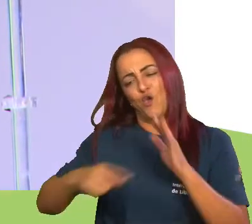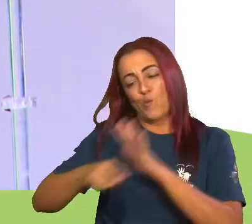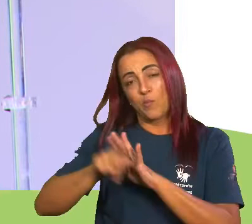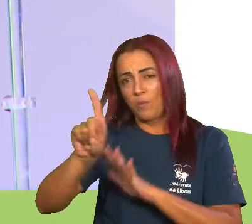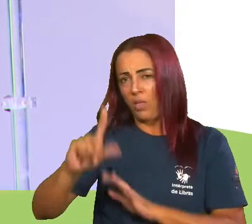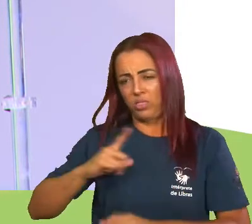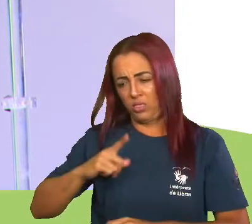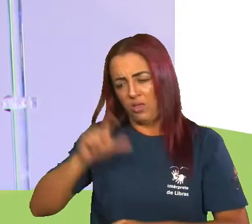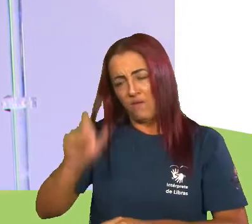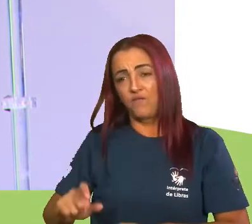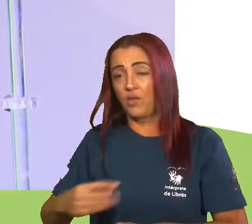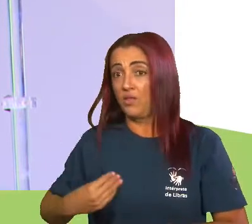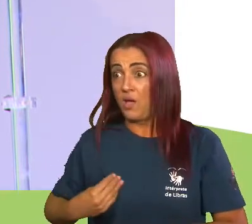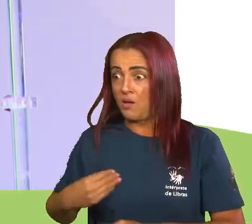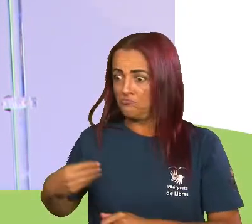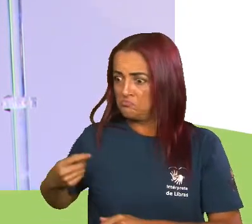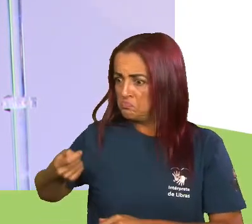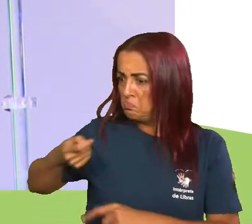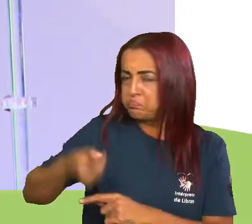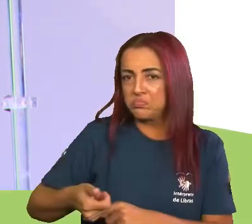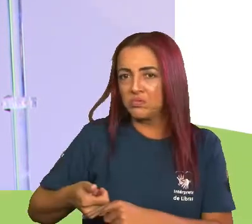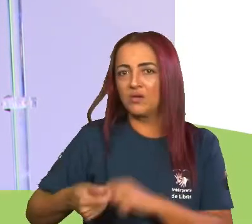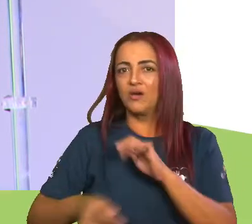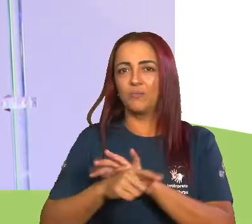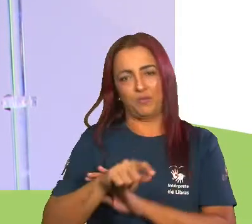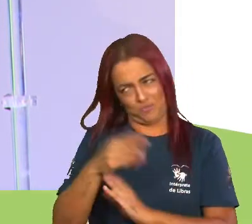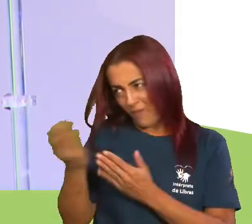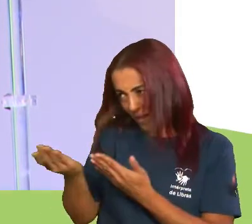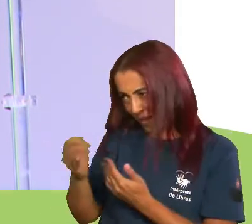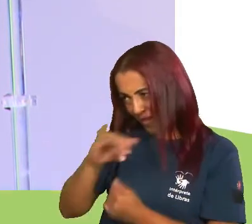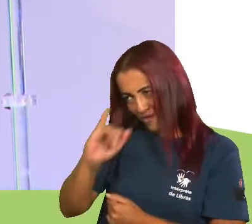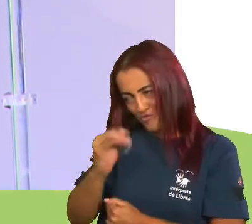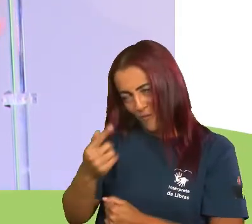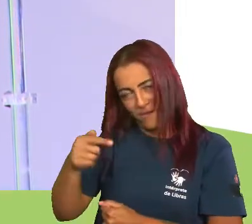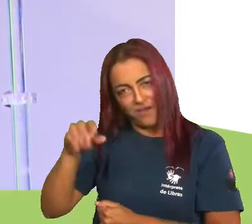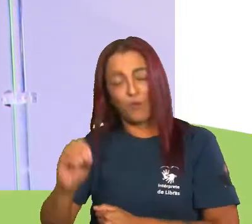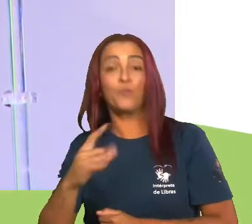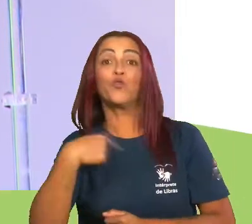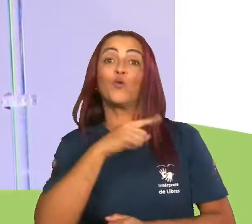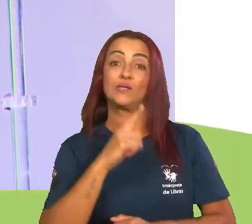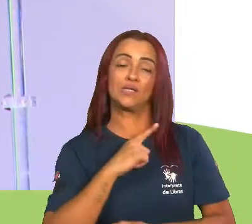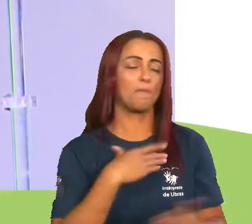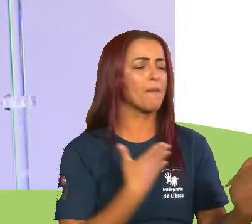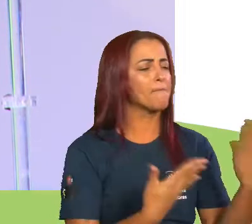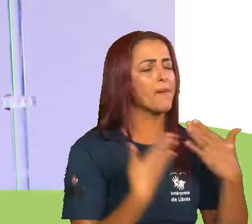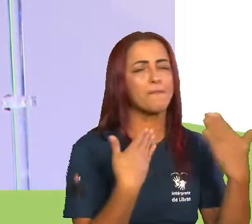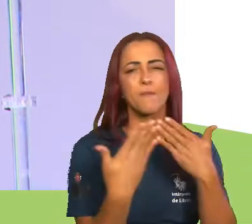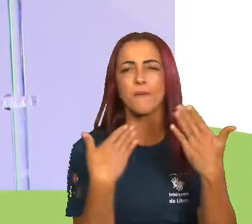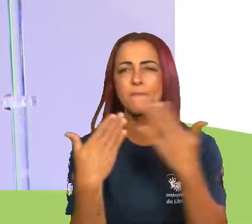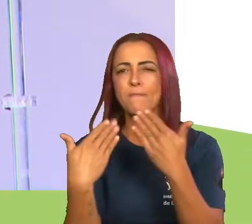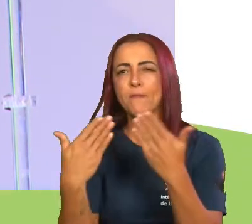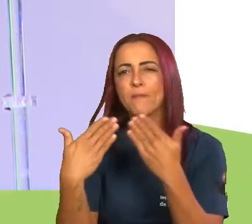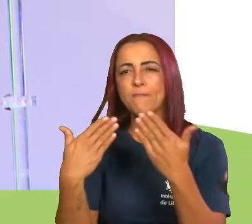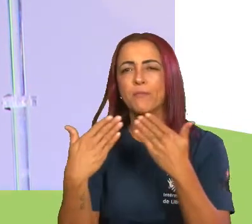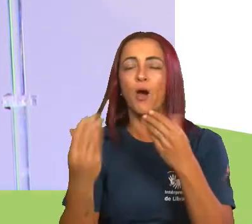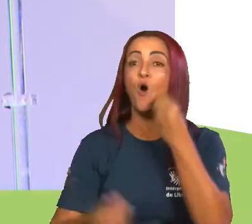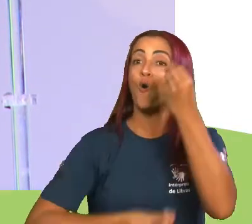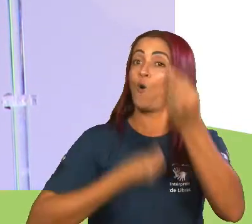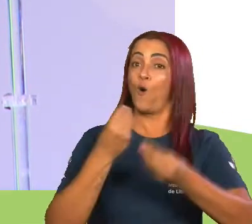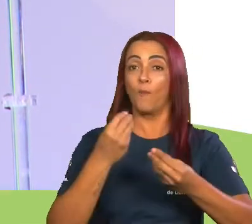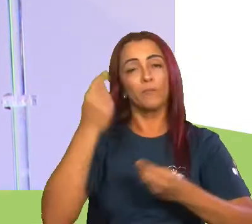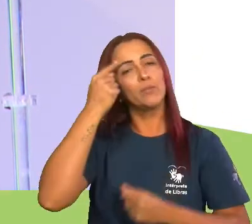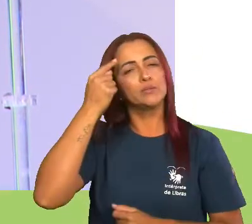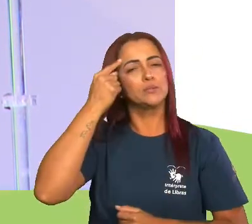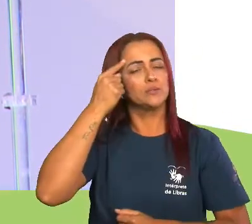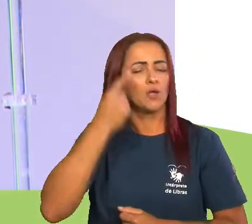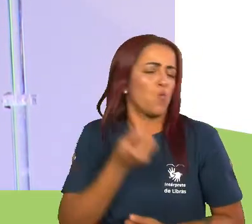isso acontecesse tão rapidamente, não foi, João? Nós estivemos conversando, pensando em alguma coisa